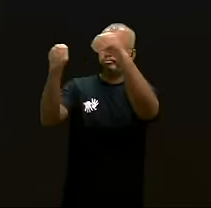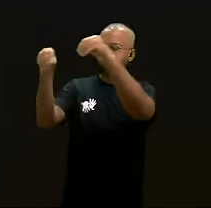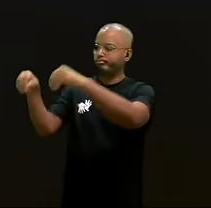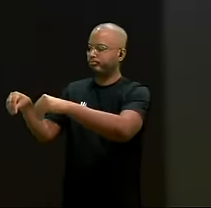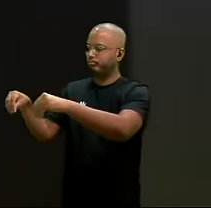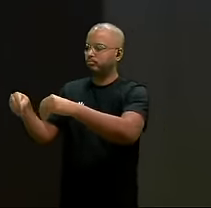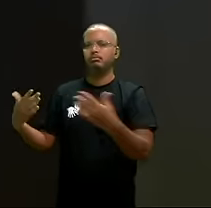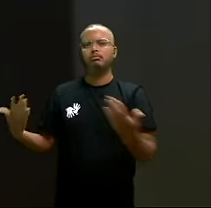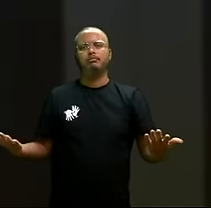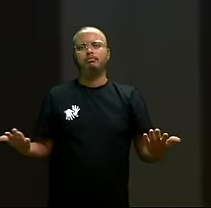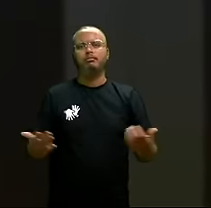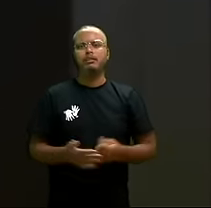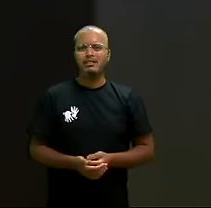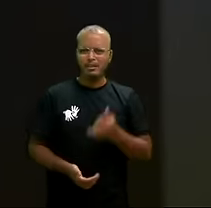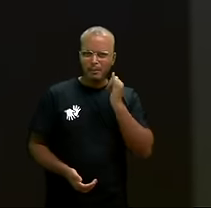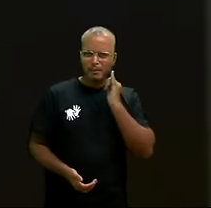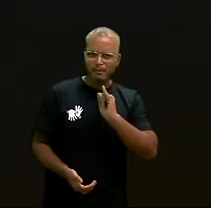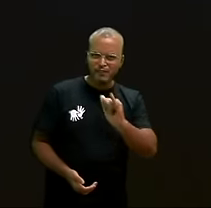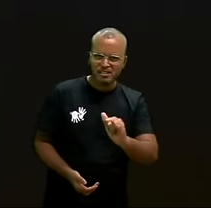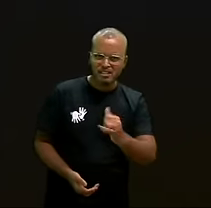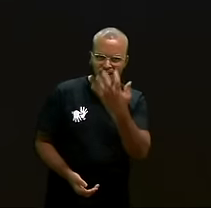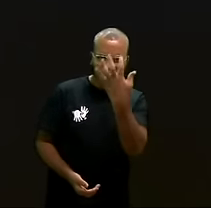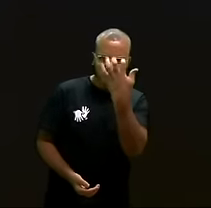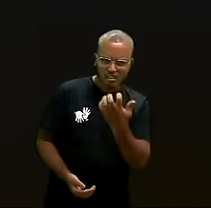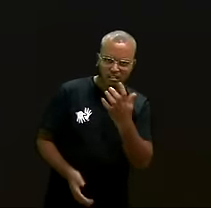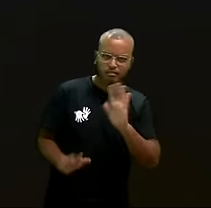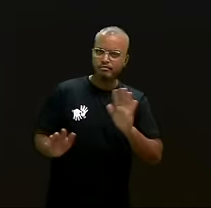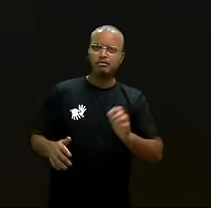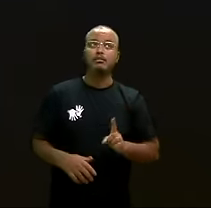Sério, pastor, lógico. A parte de Deus é ser claro.